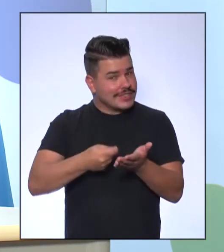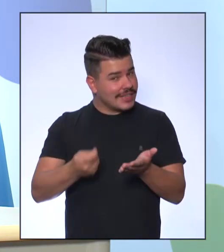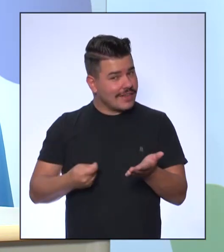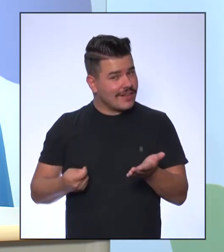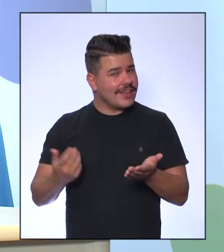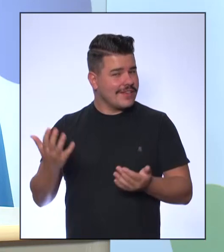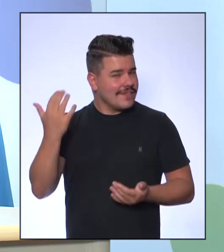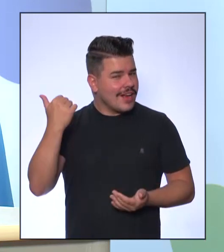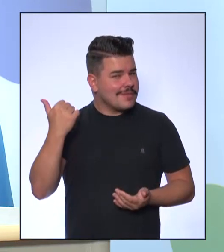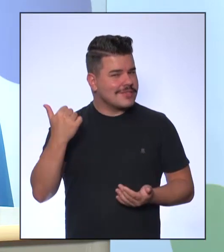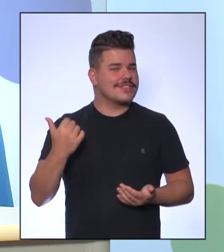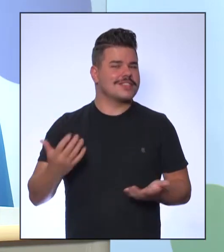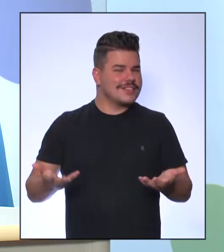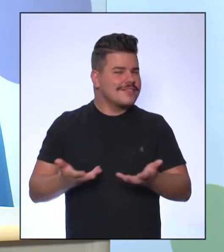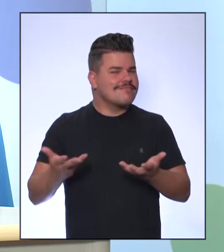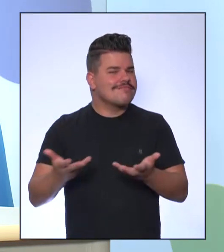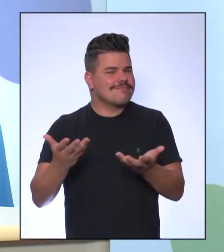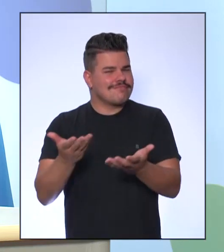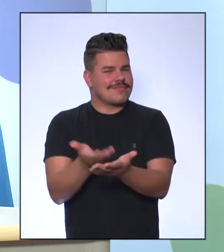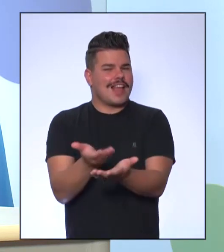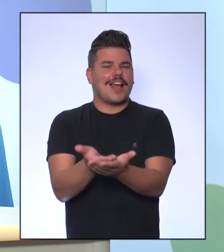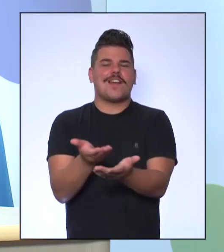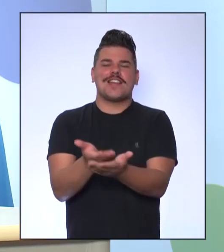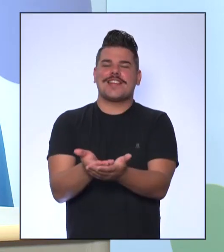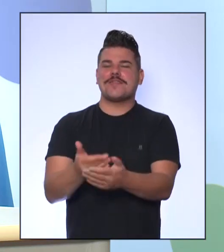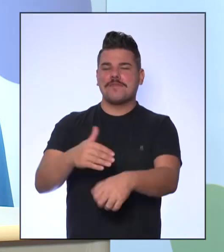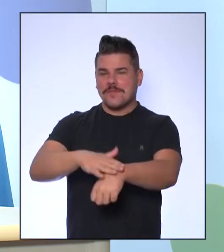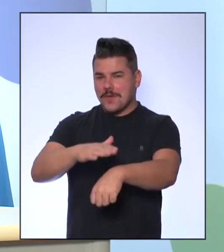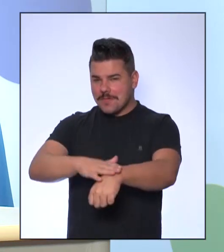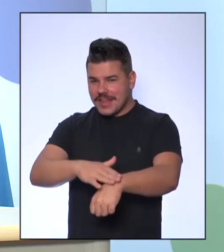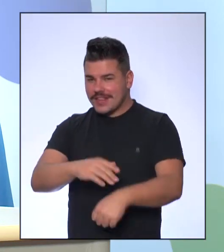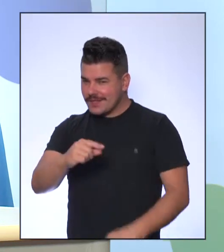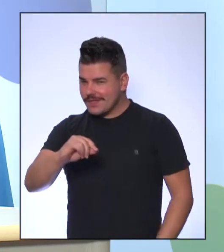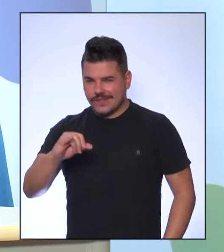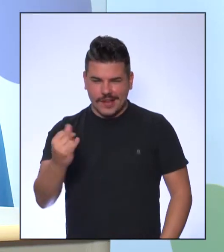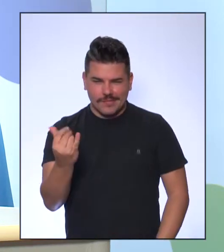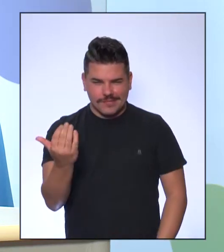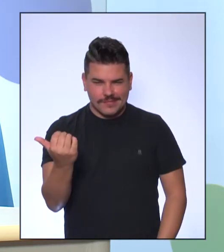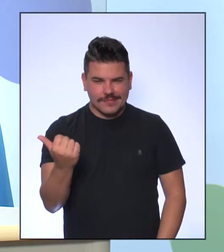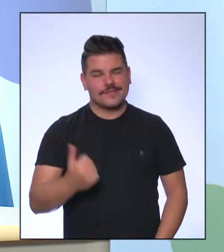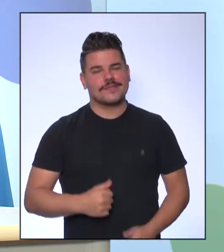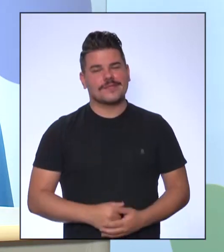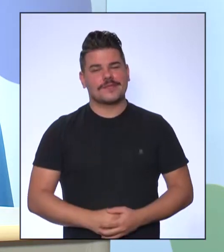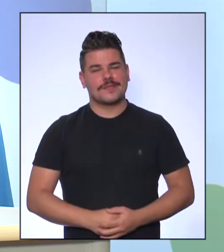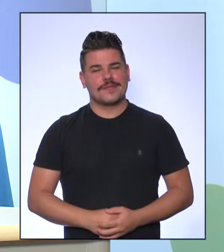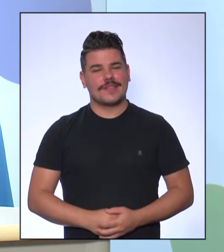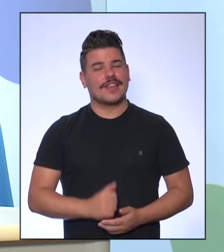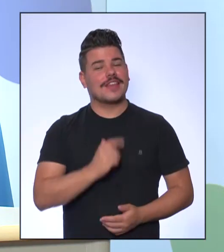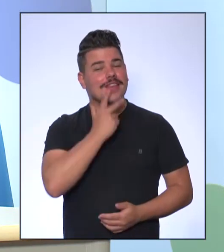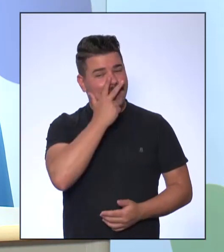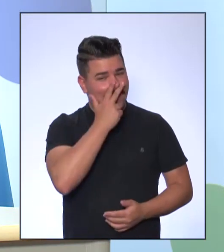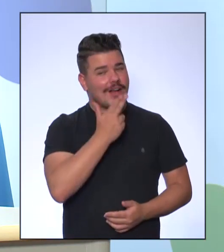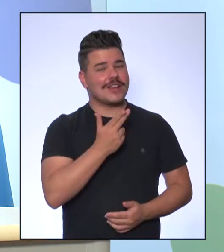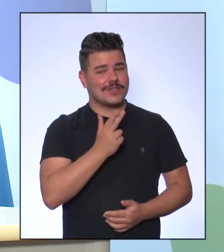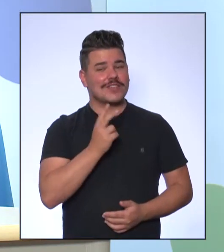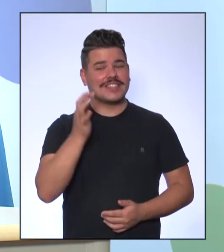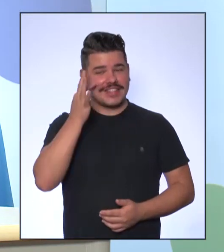Vamos esquentar essa aula, esse momento? Vamos lá? Eu acho que vai ser interessante,